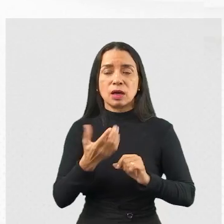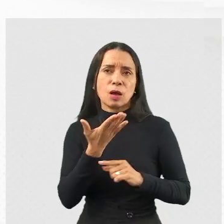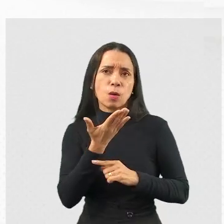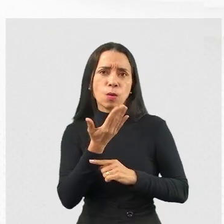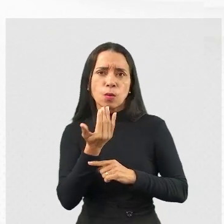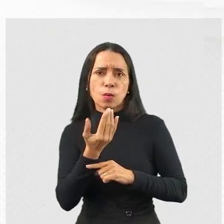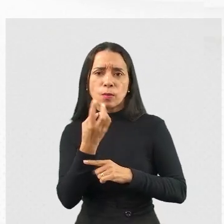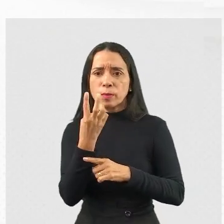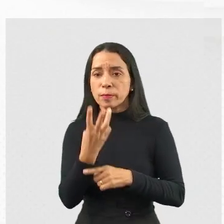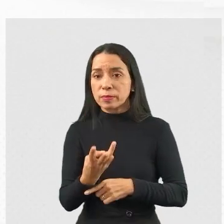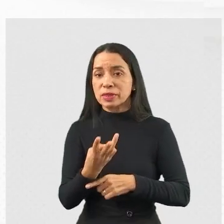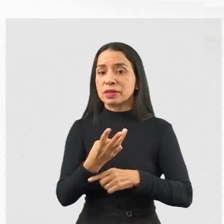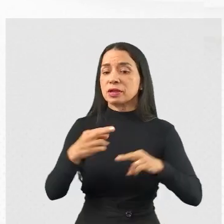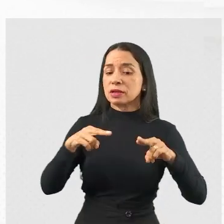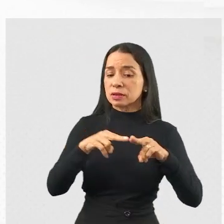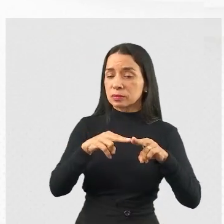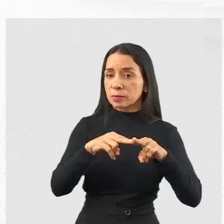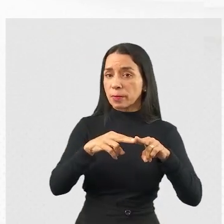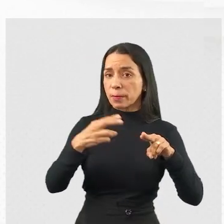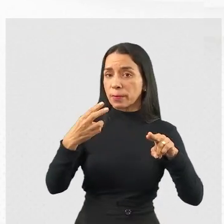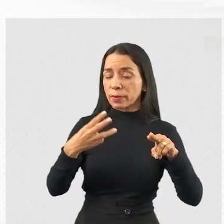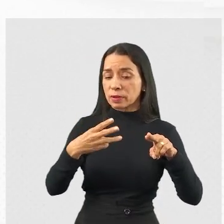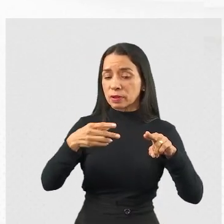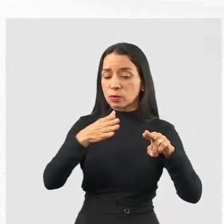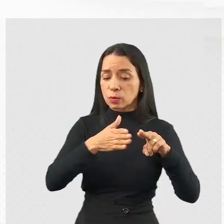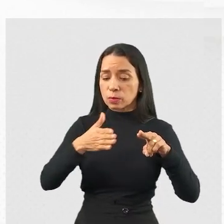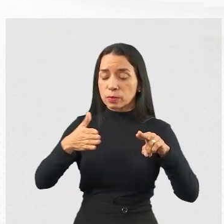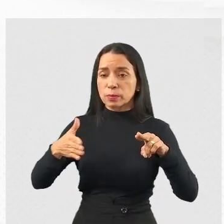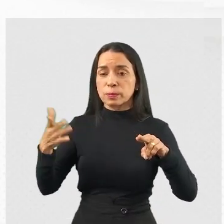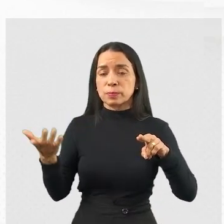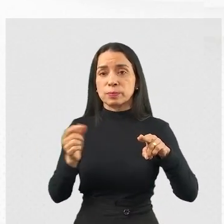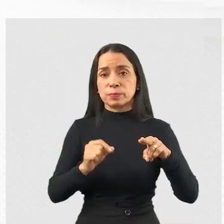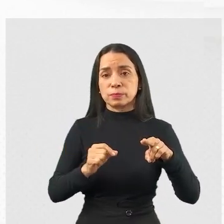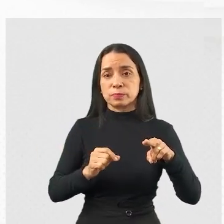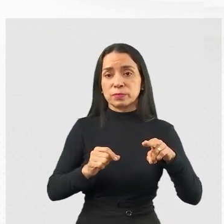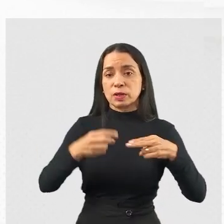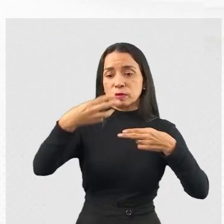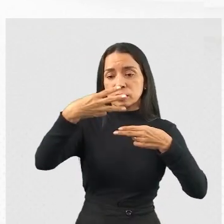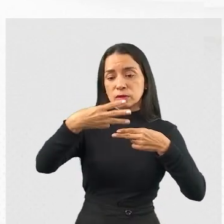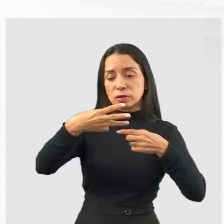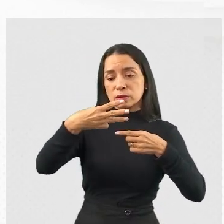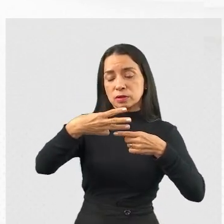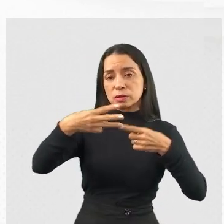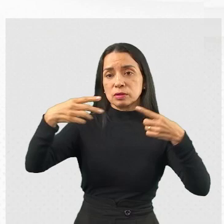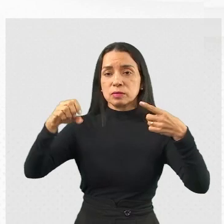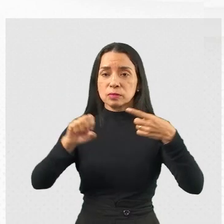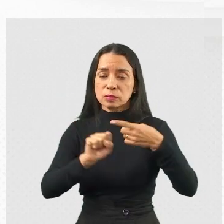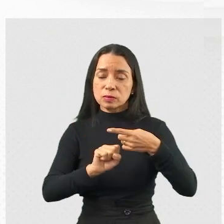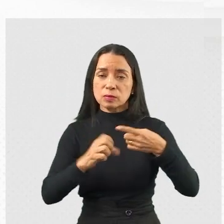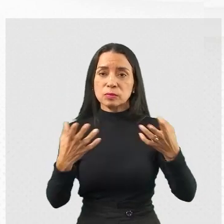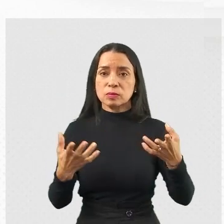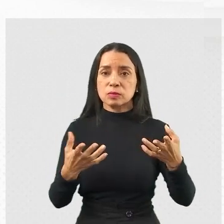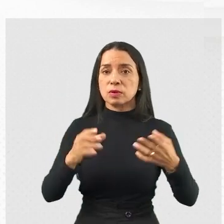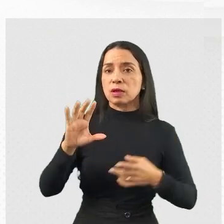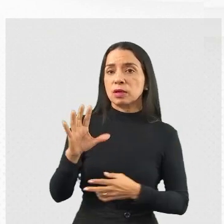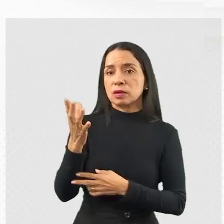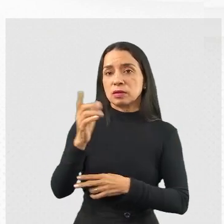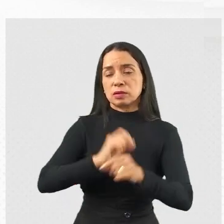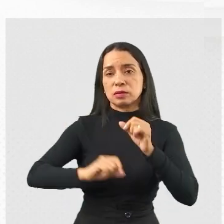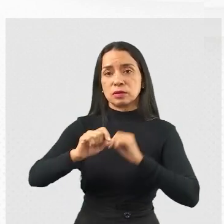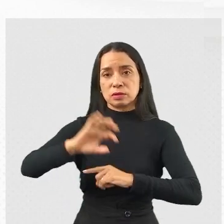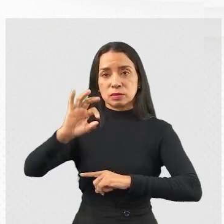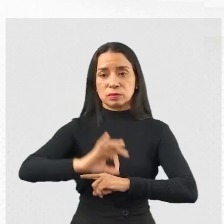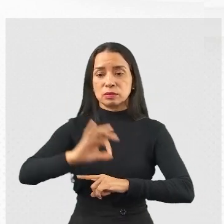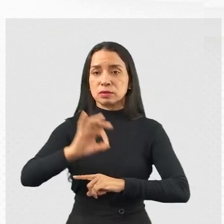Então, se eu quero representar o que eu comi, então ficaria 3 sobre 8, 3 partes de 8. Acontece que a porcentagem, ela